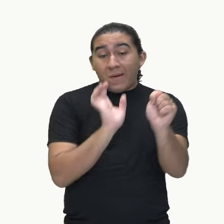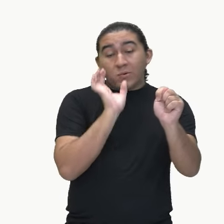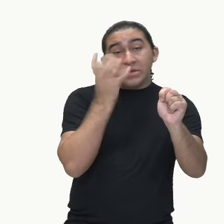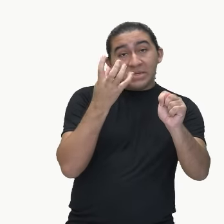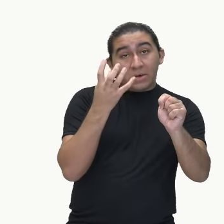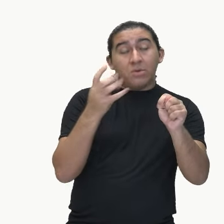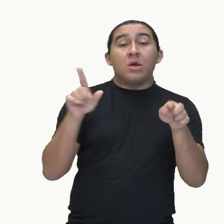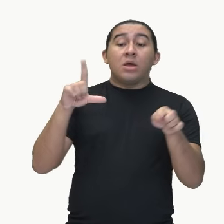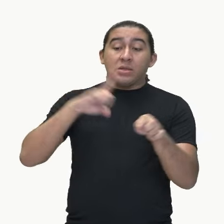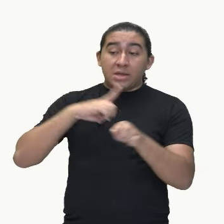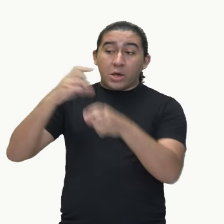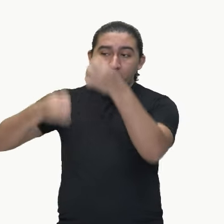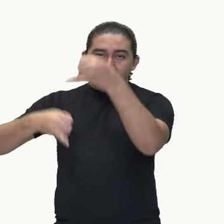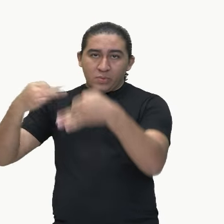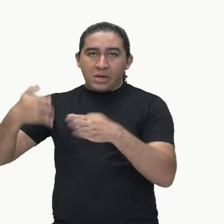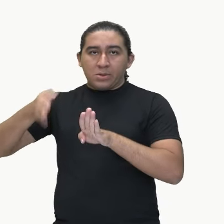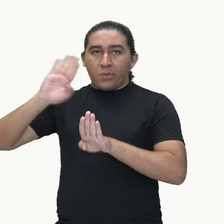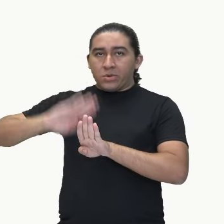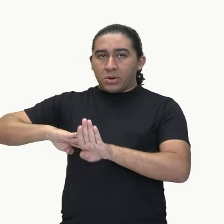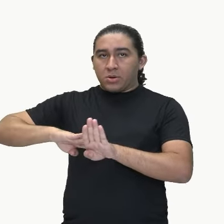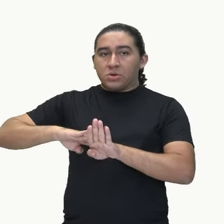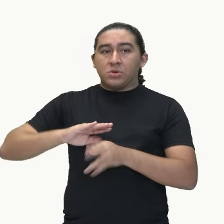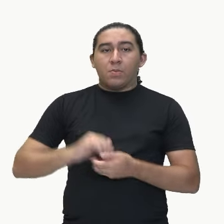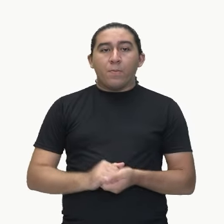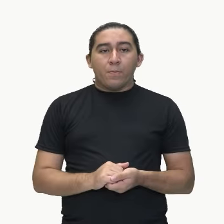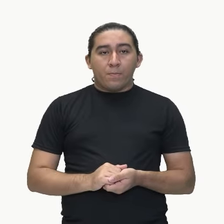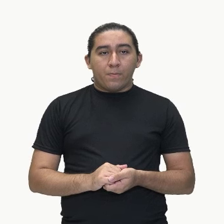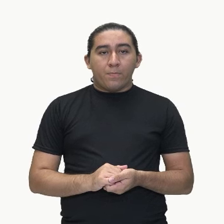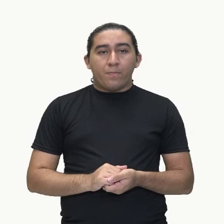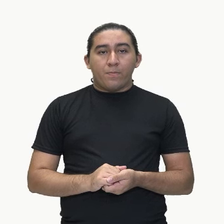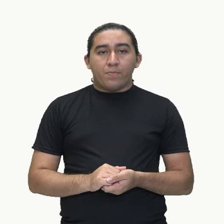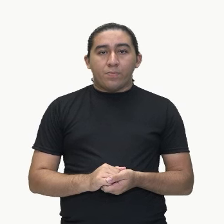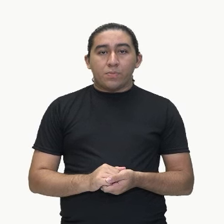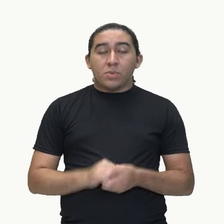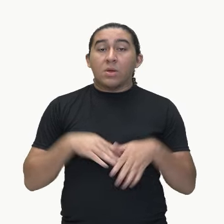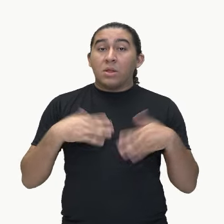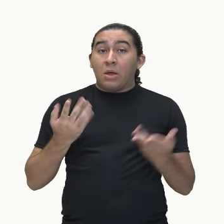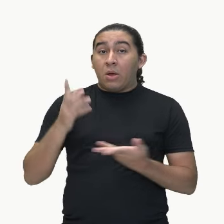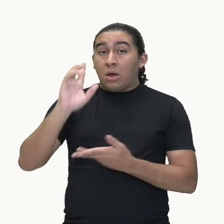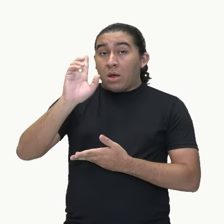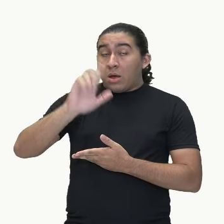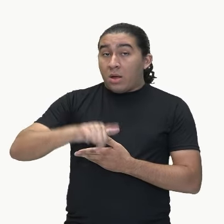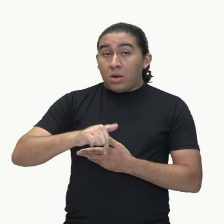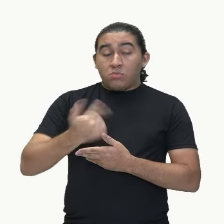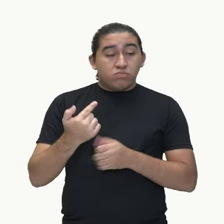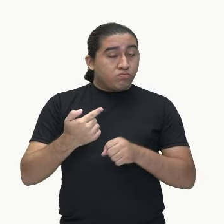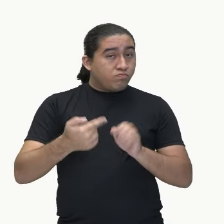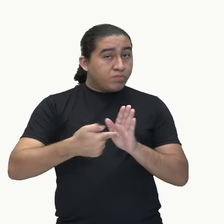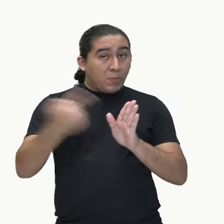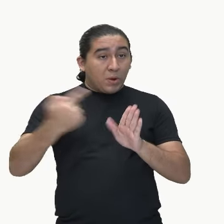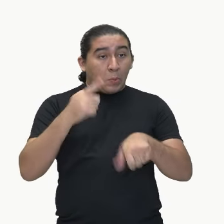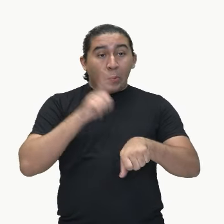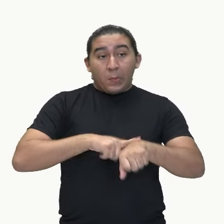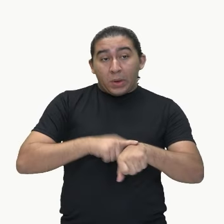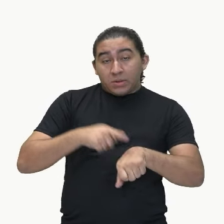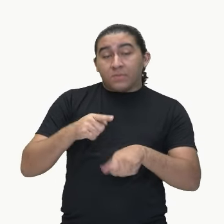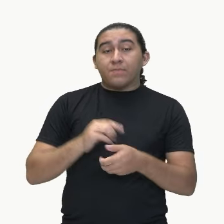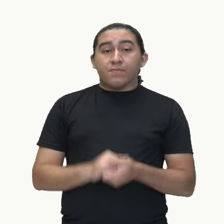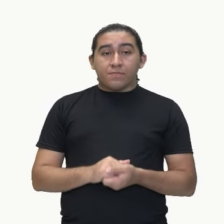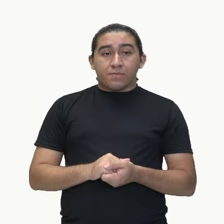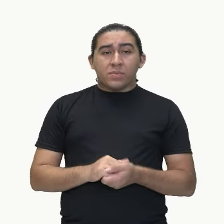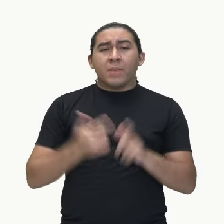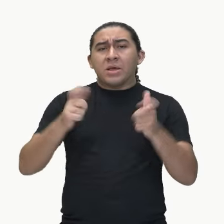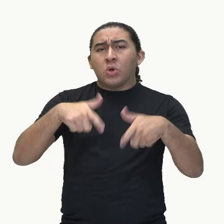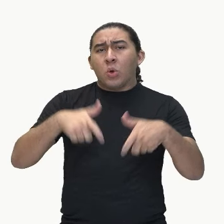possui uma causa. Tá? Então, é um primeiro momento básico aí. Né? De onde vem isso